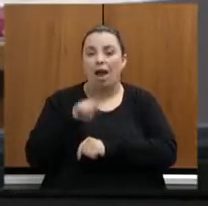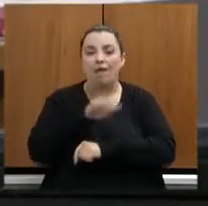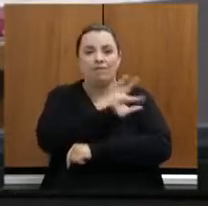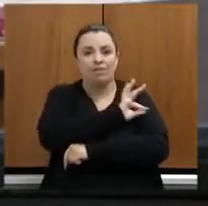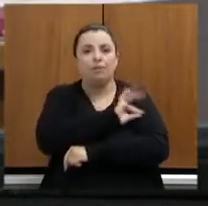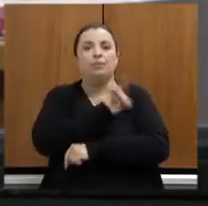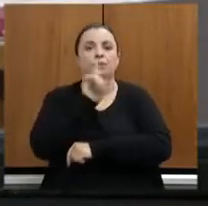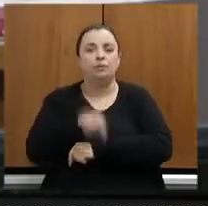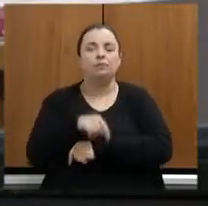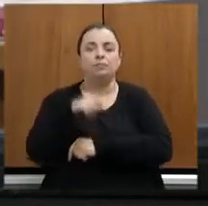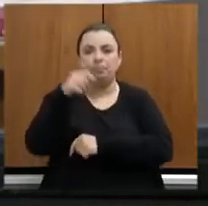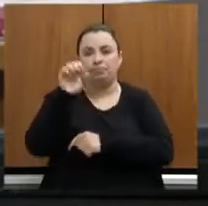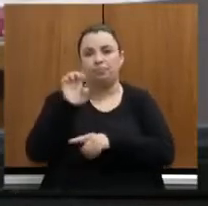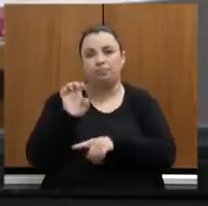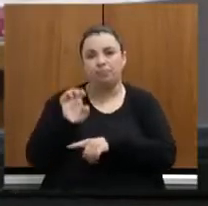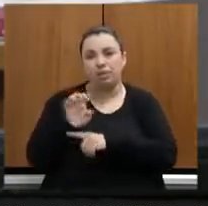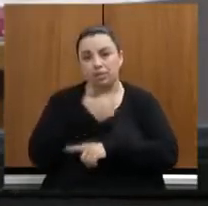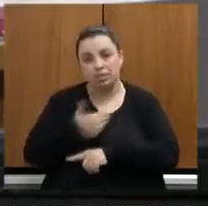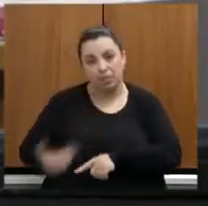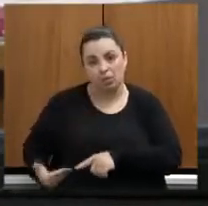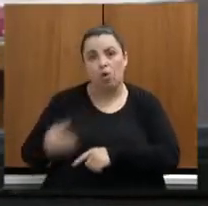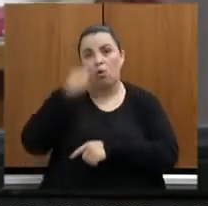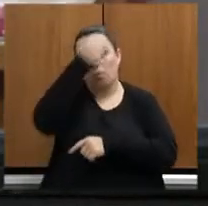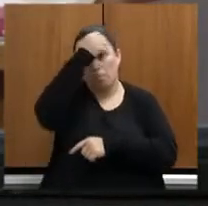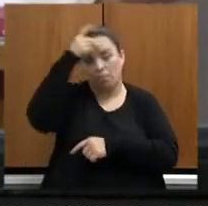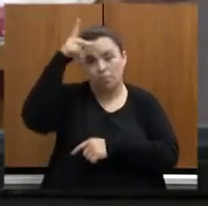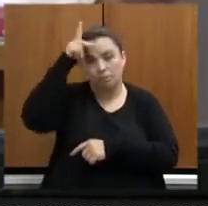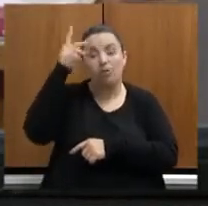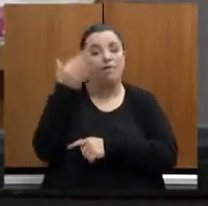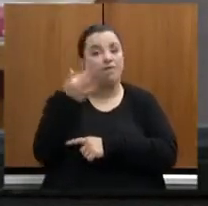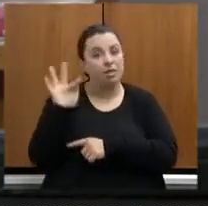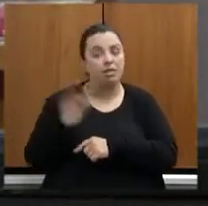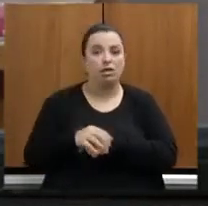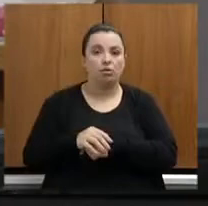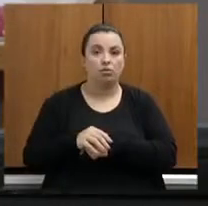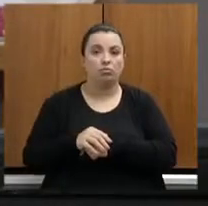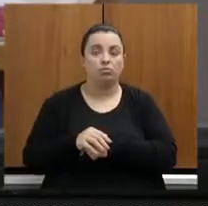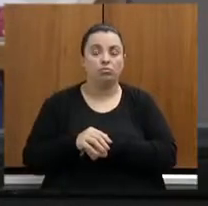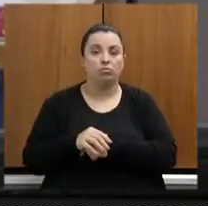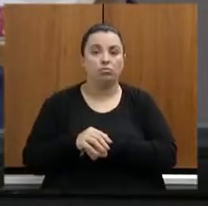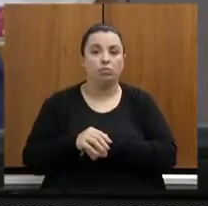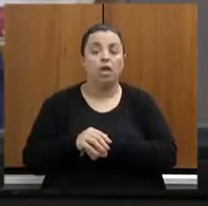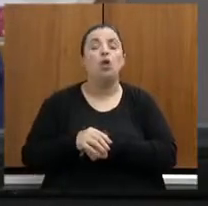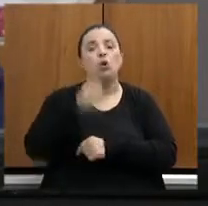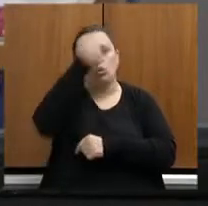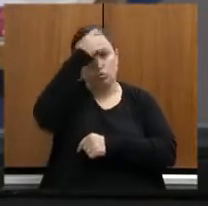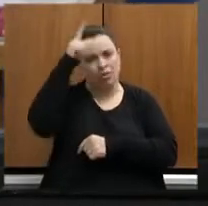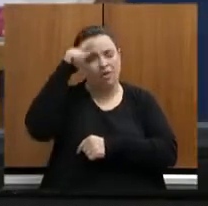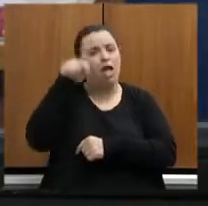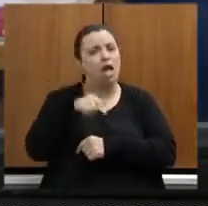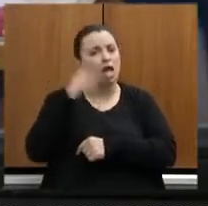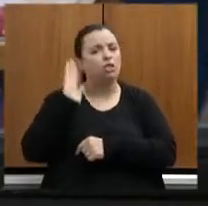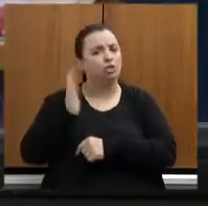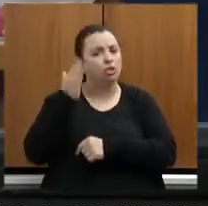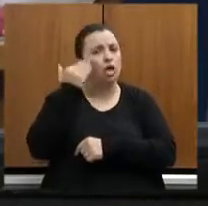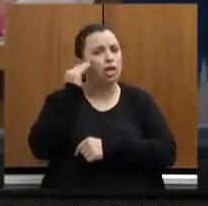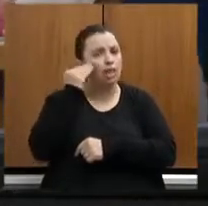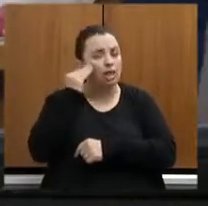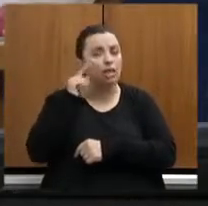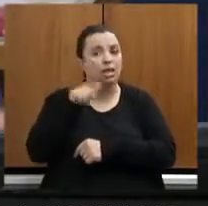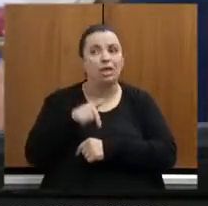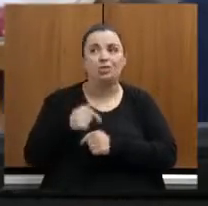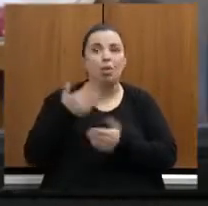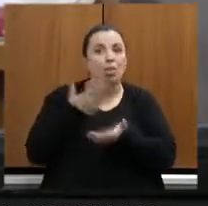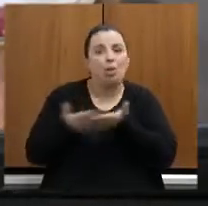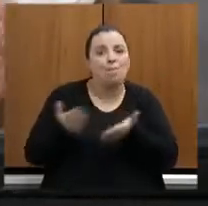os municípios vem entendendo isso os prefeitos vem entendendo que isso não tira voto e isso pelo contrário hoje traz